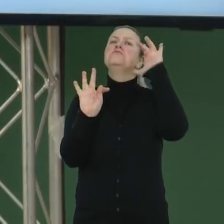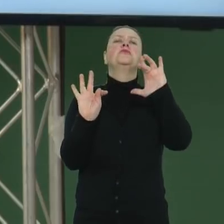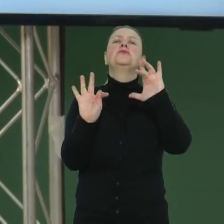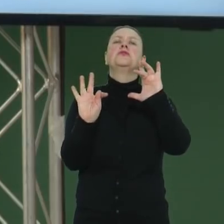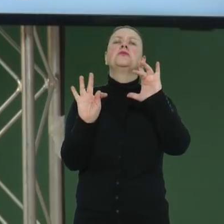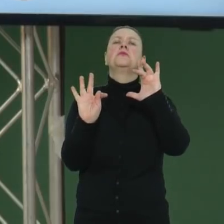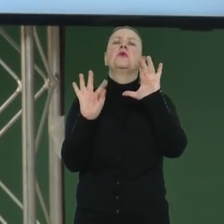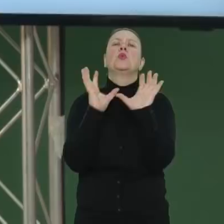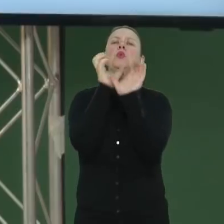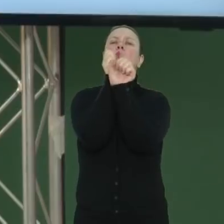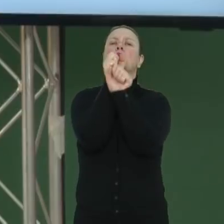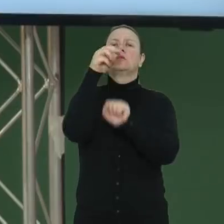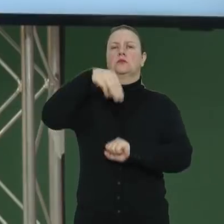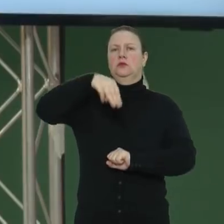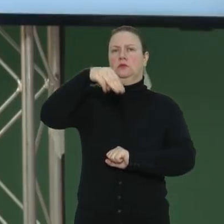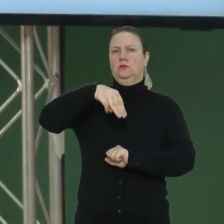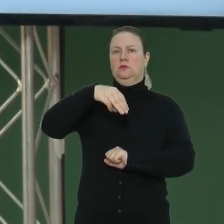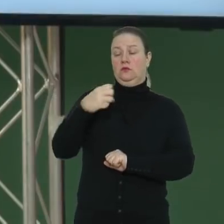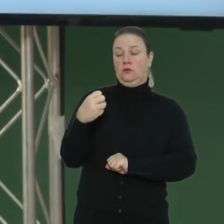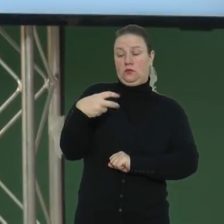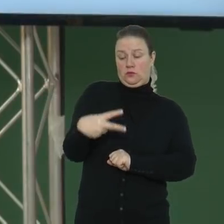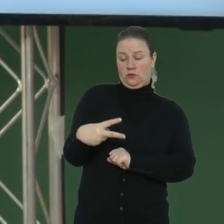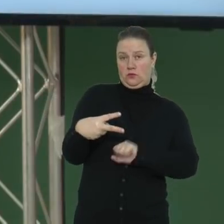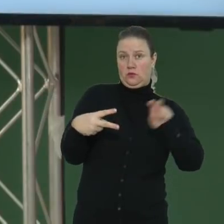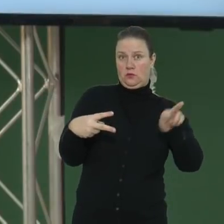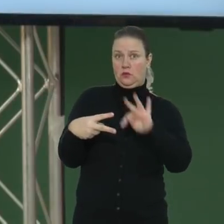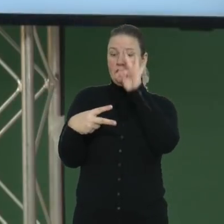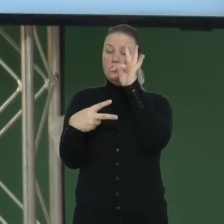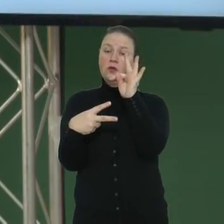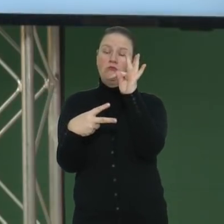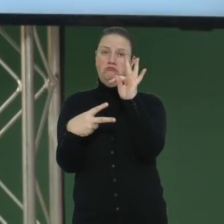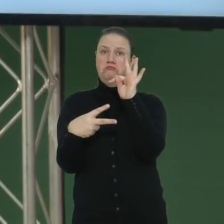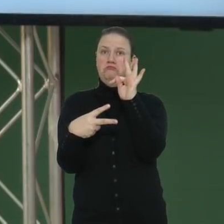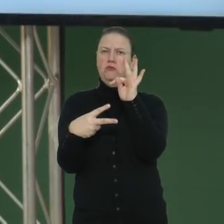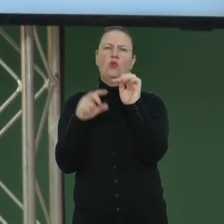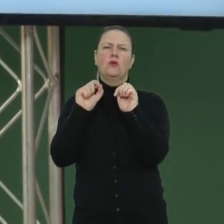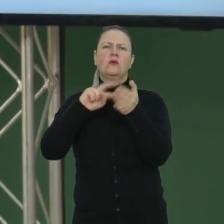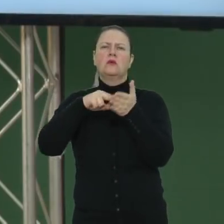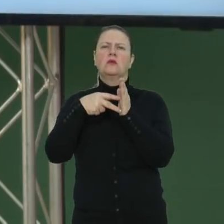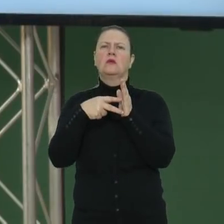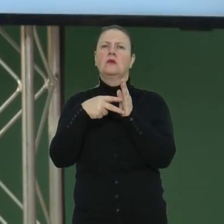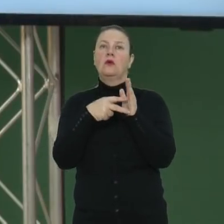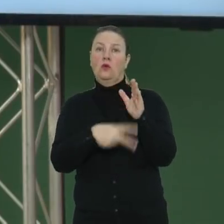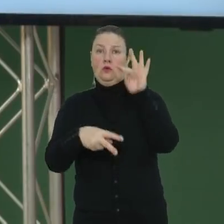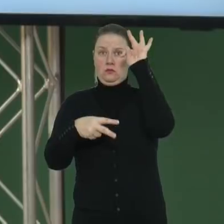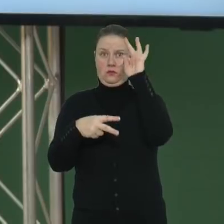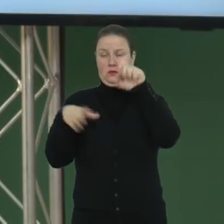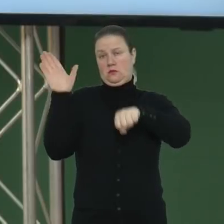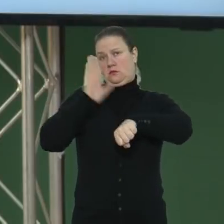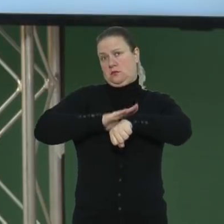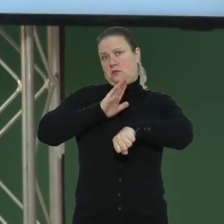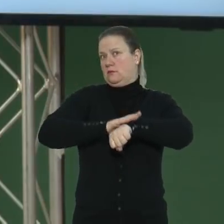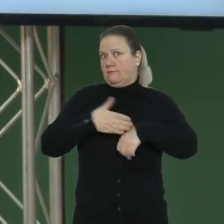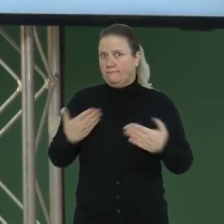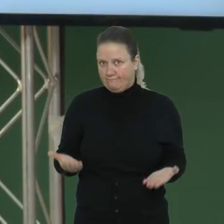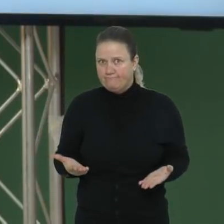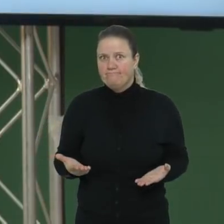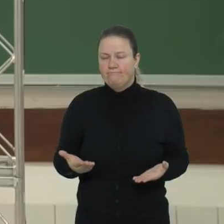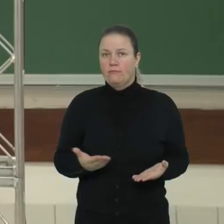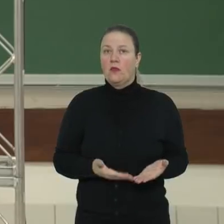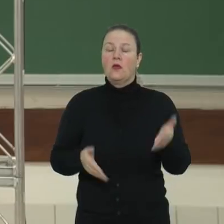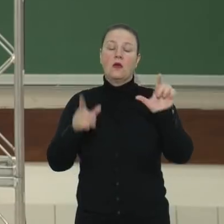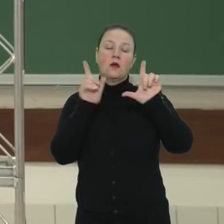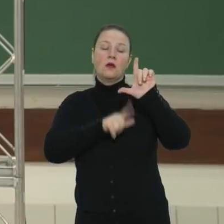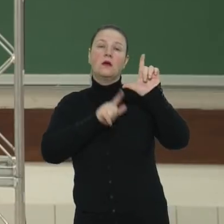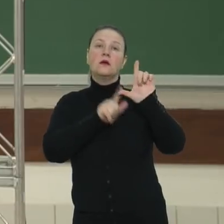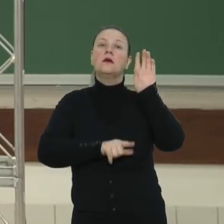2 elevado ao t, que o t é quem? O t é o tempo. Mas o que é isso? Vamos verificar. Agora na letra B,